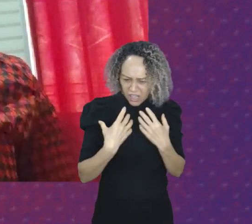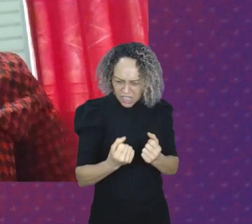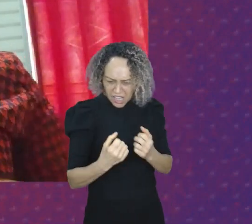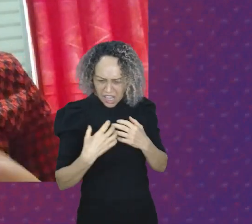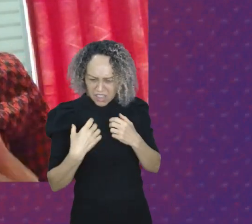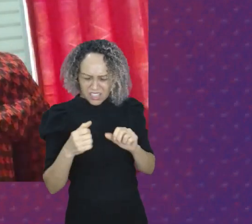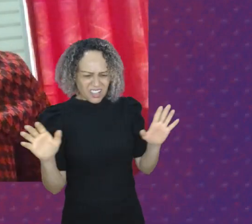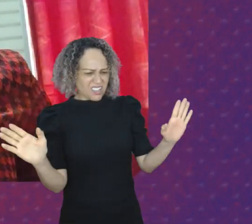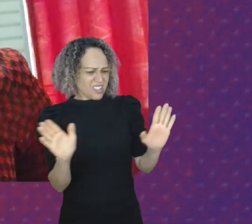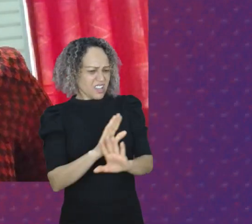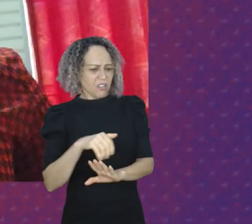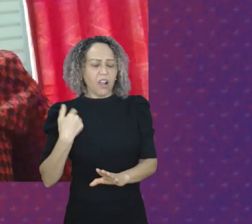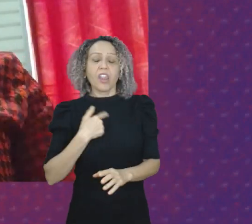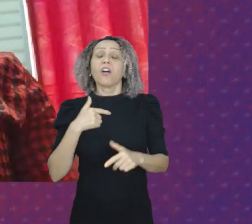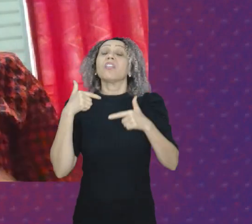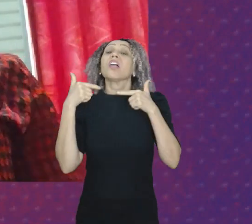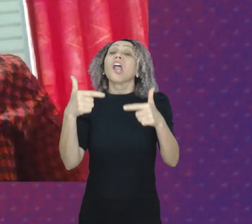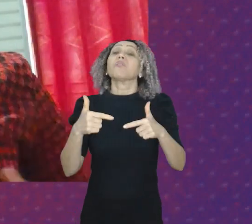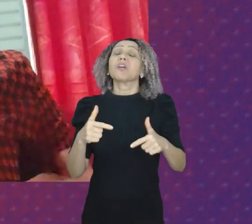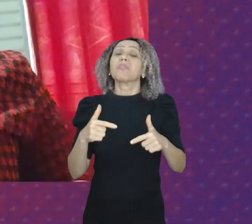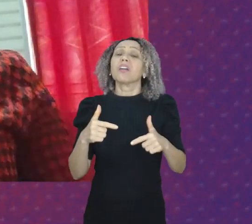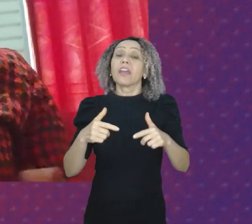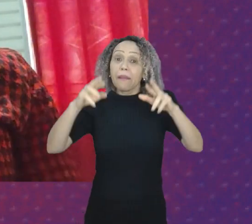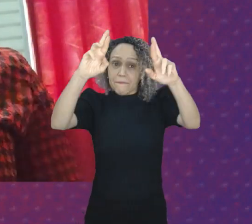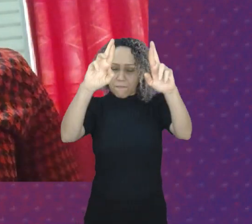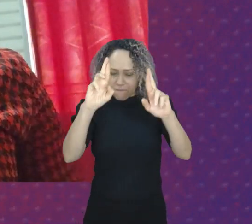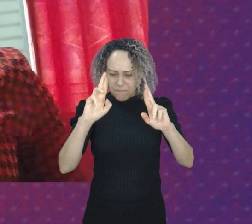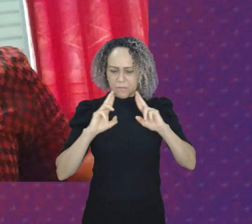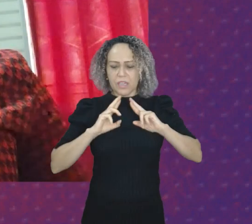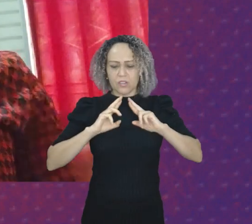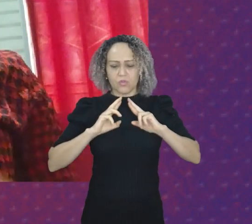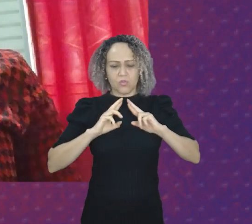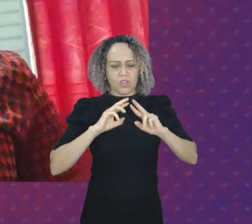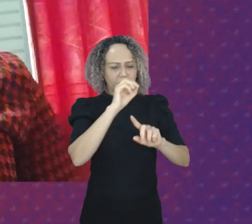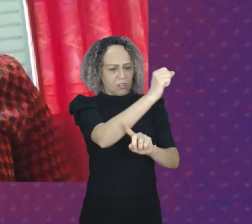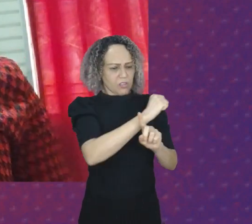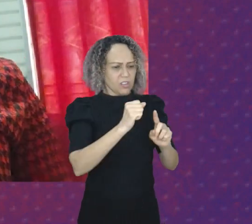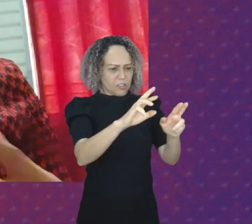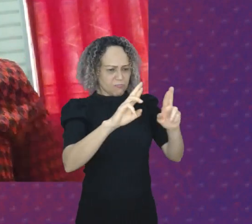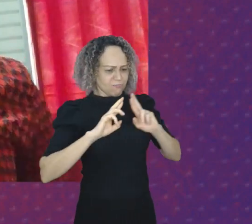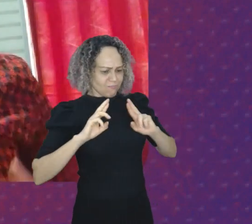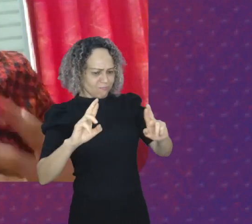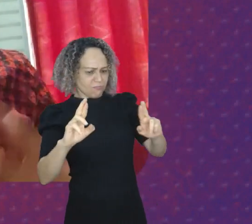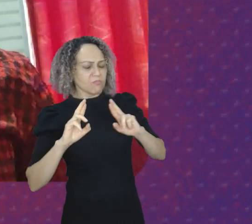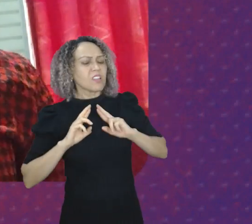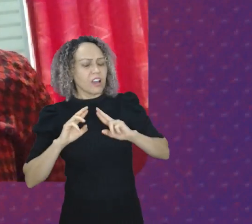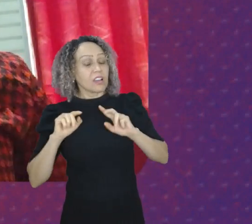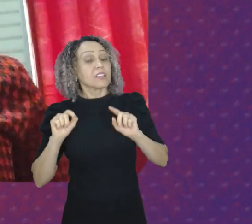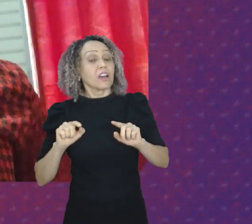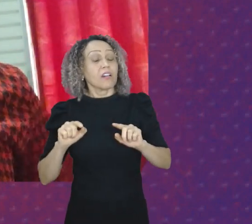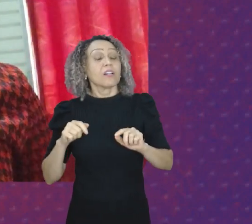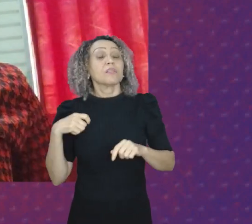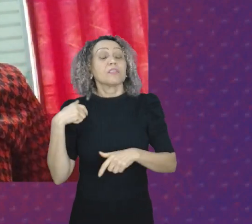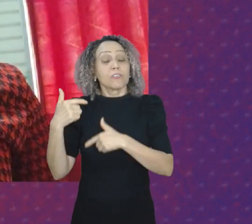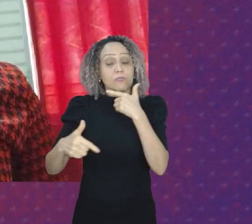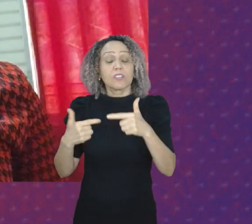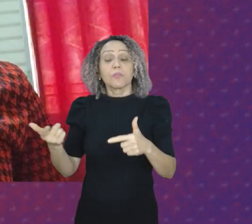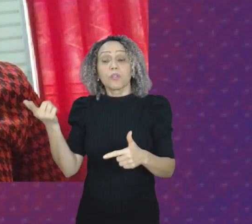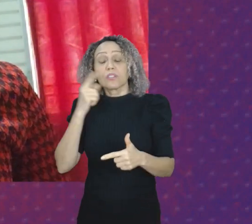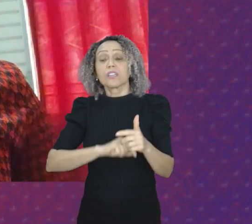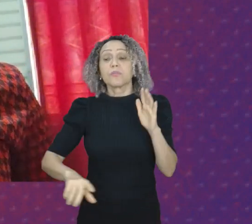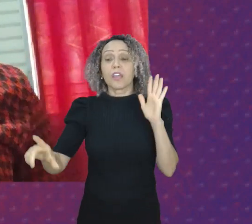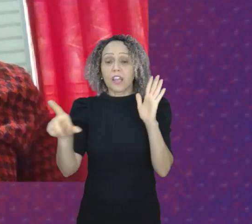gente sabe que teve que ter todo esse amparo legal para que a gente pudesse ser respeitada dentro da